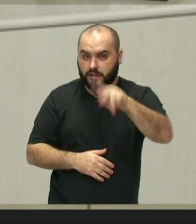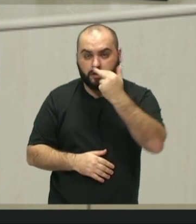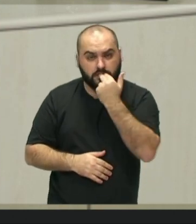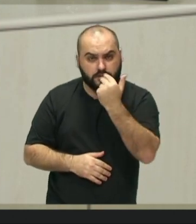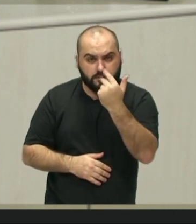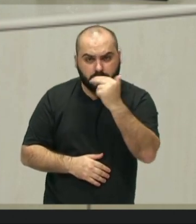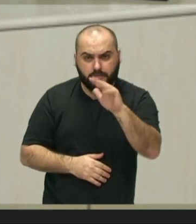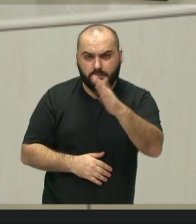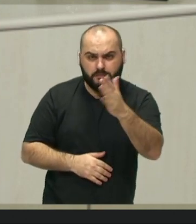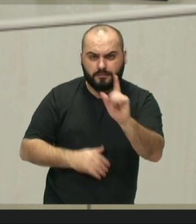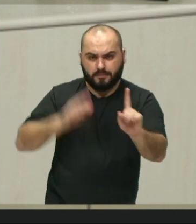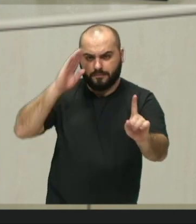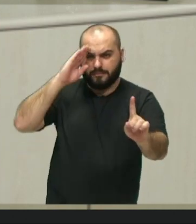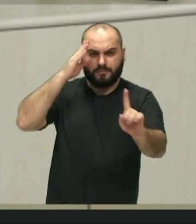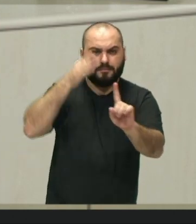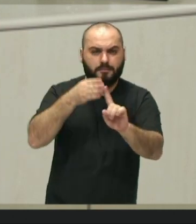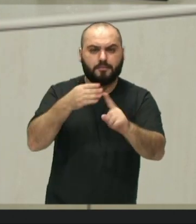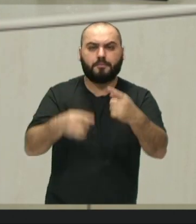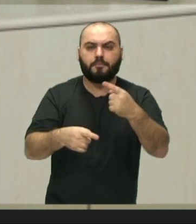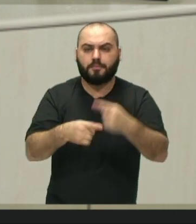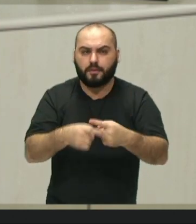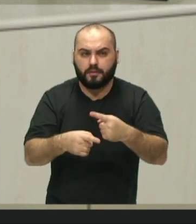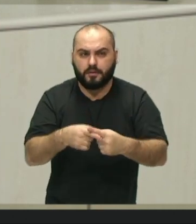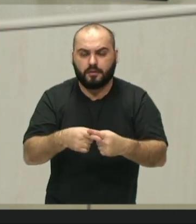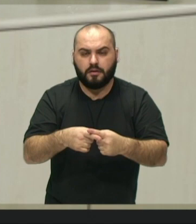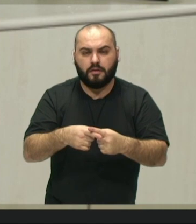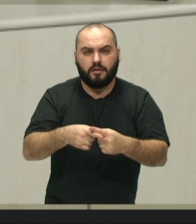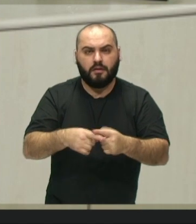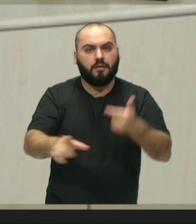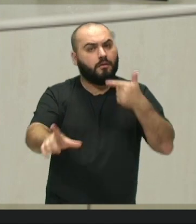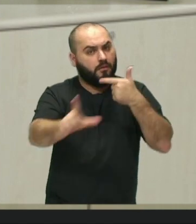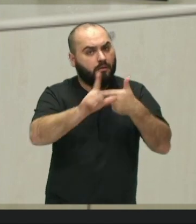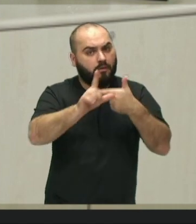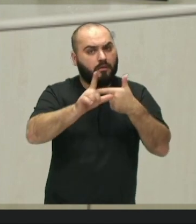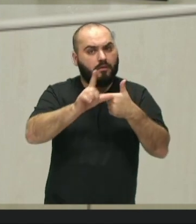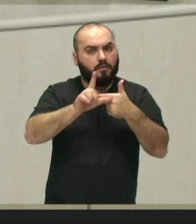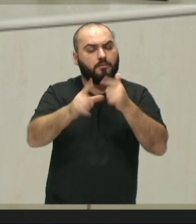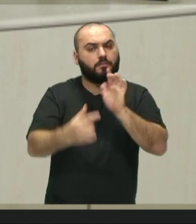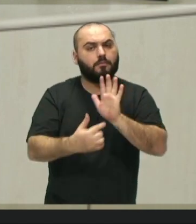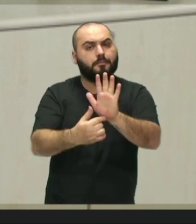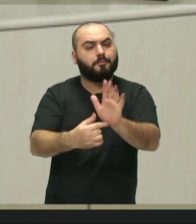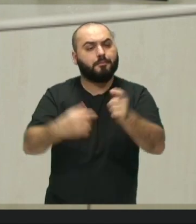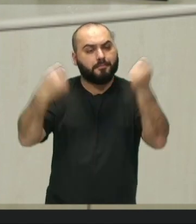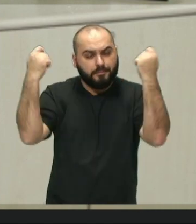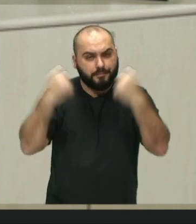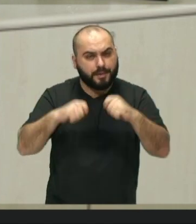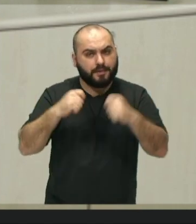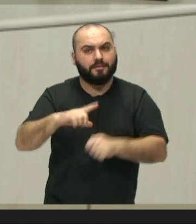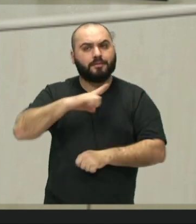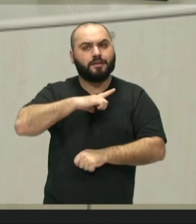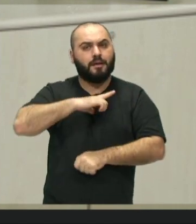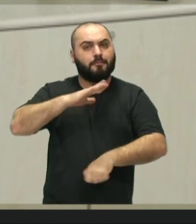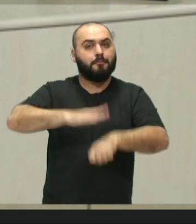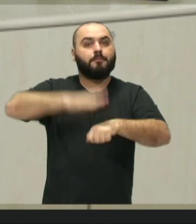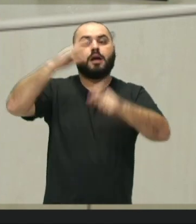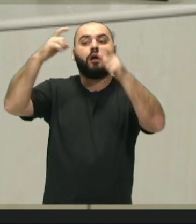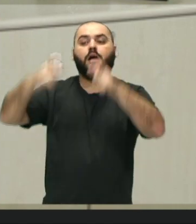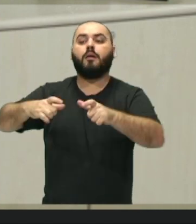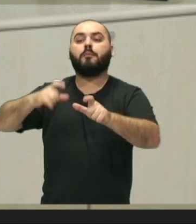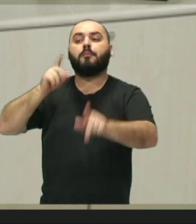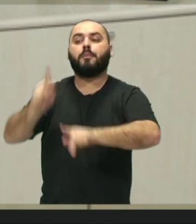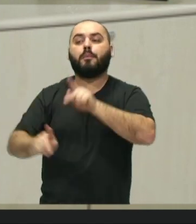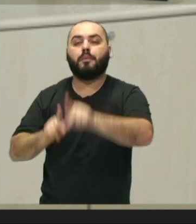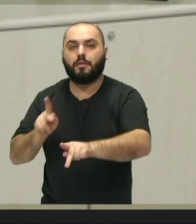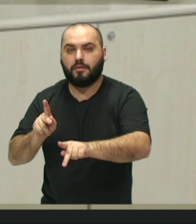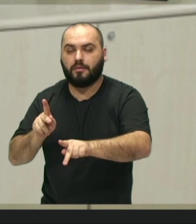atendidos prioritariamente, até porque a legislação também aponta nesse sentido, onde deve haver uma maior densidade demográfica,